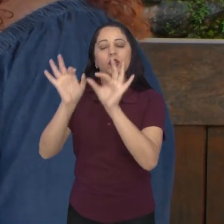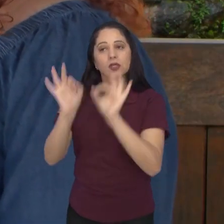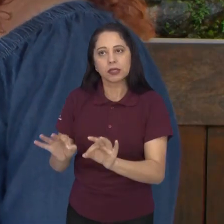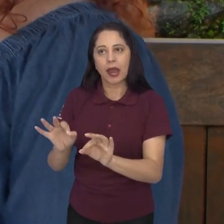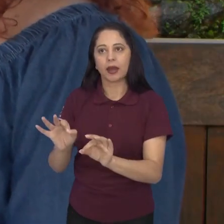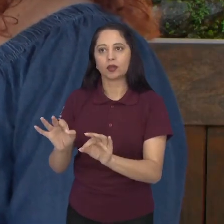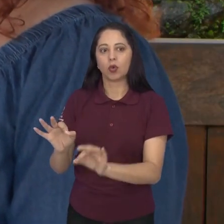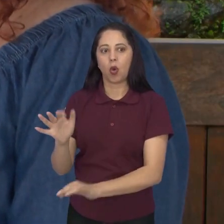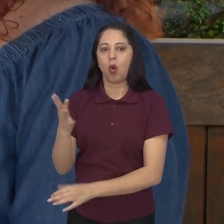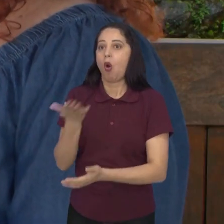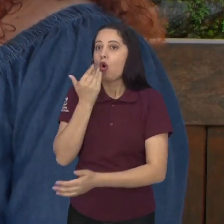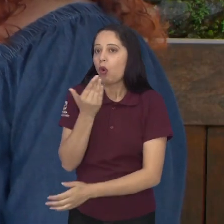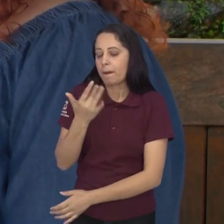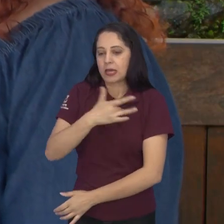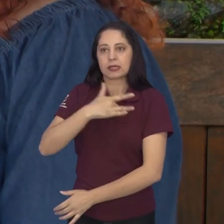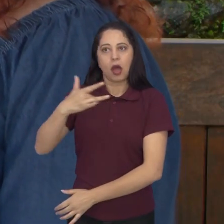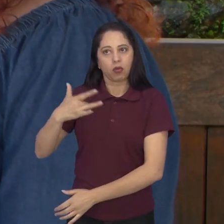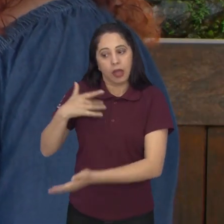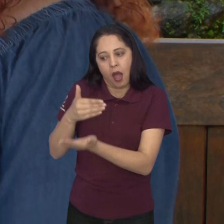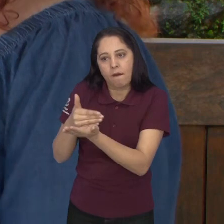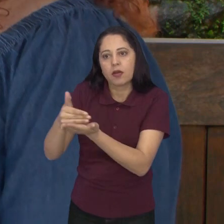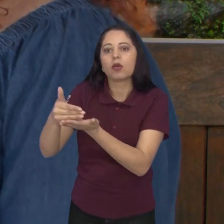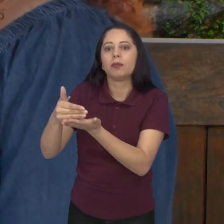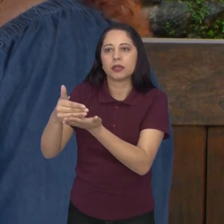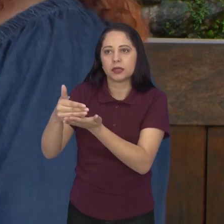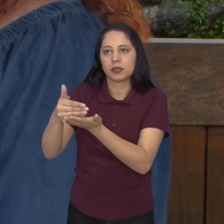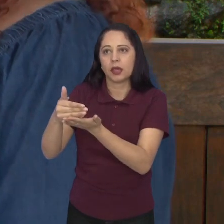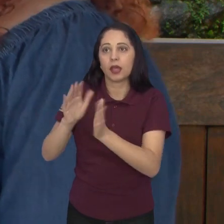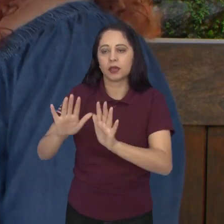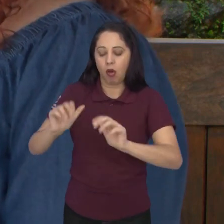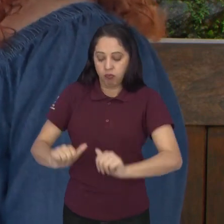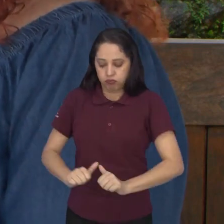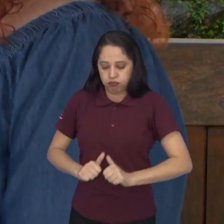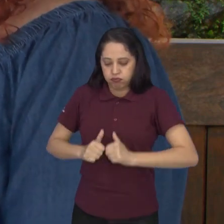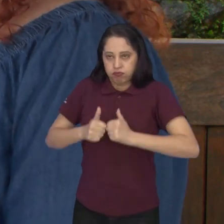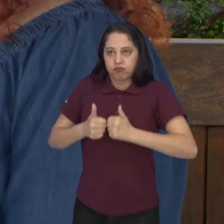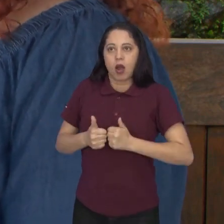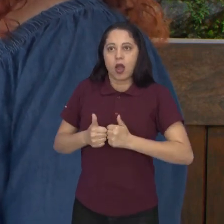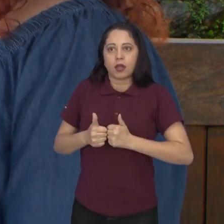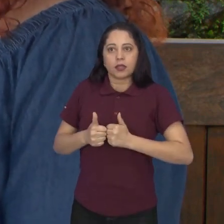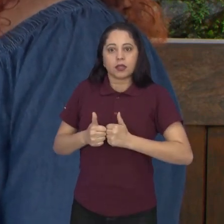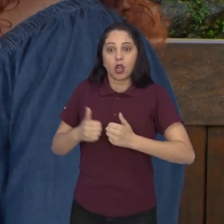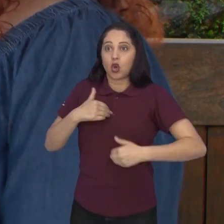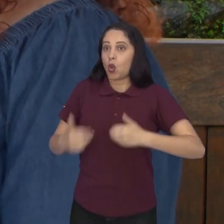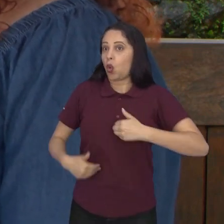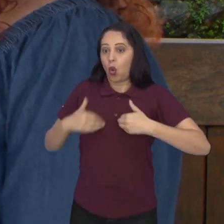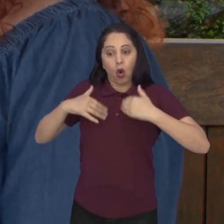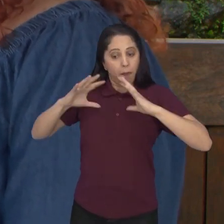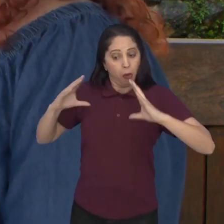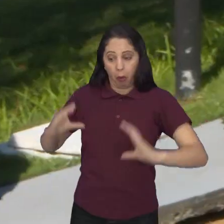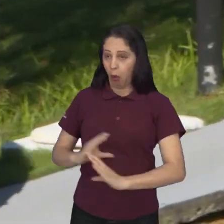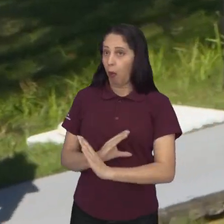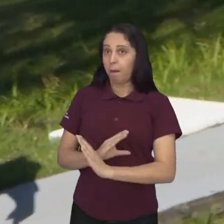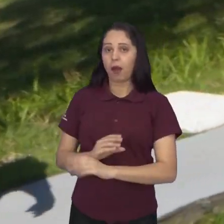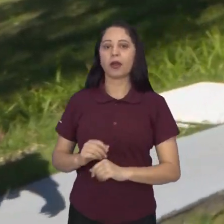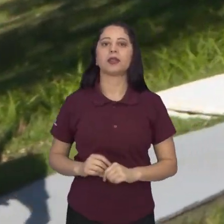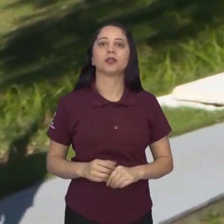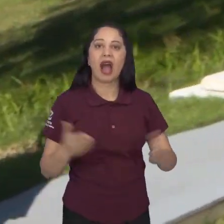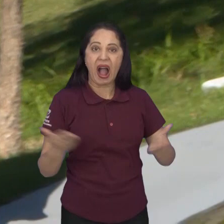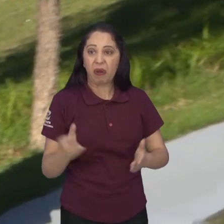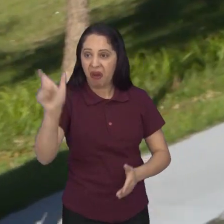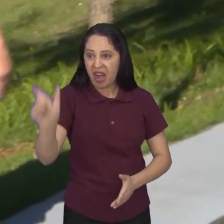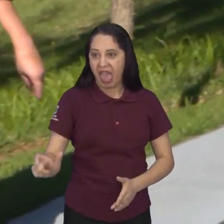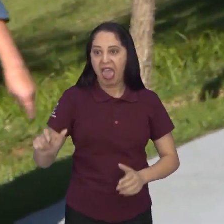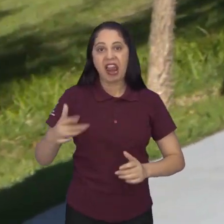eu mudei a alimentação e isso fez bem para mim no geral, no modo geral. Hoje, ela